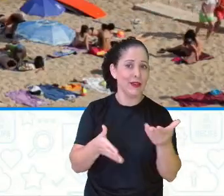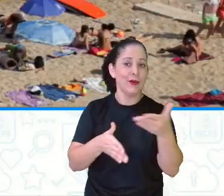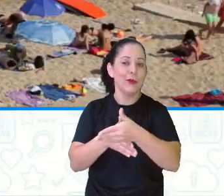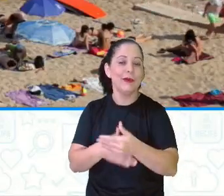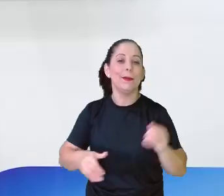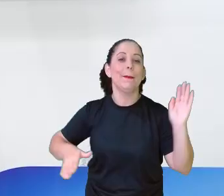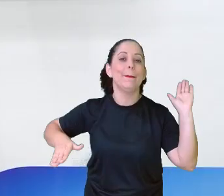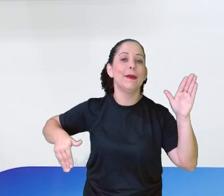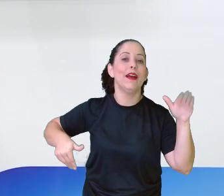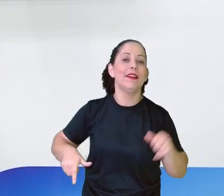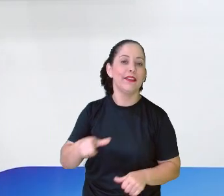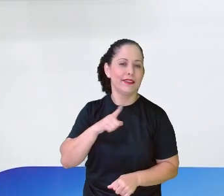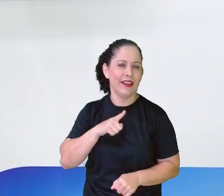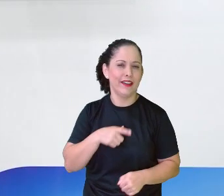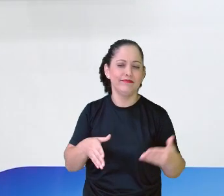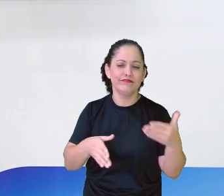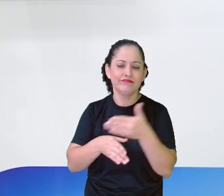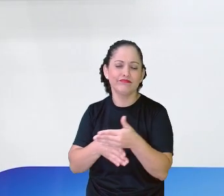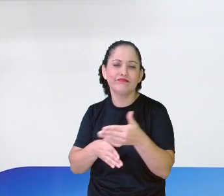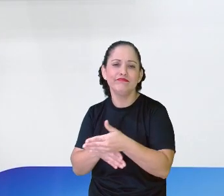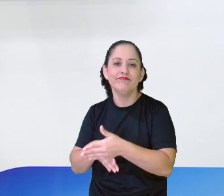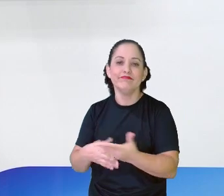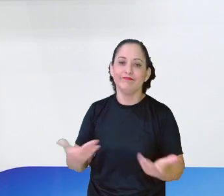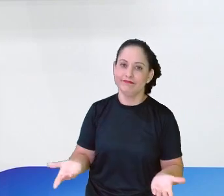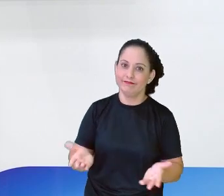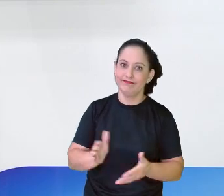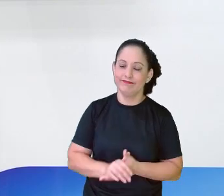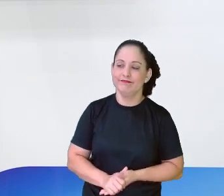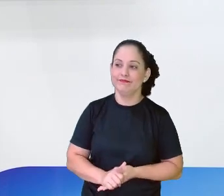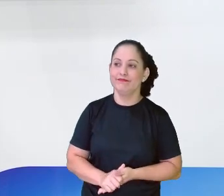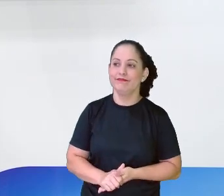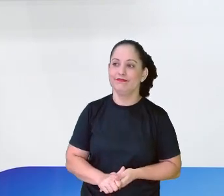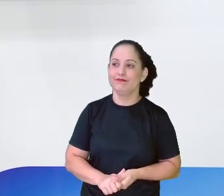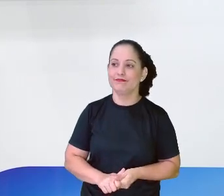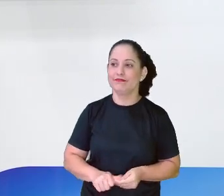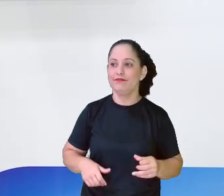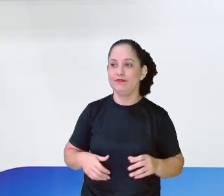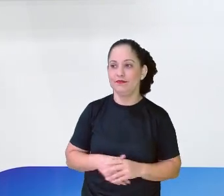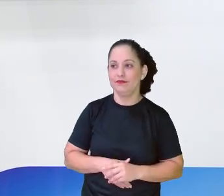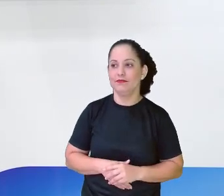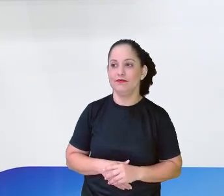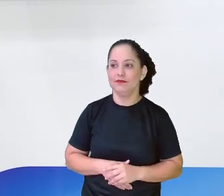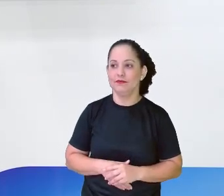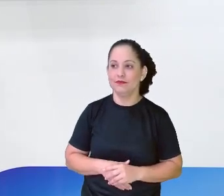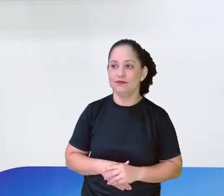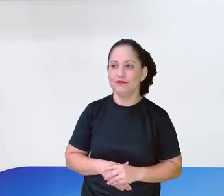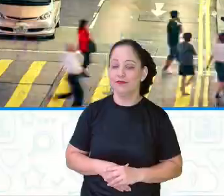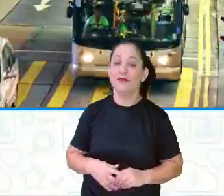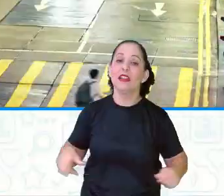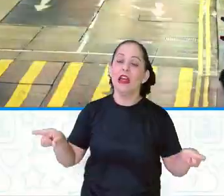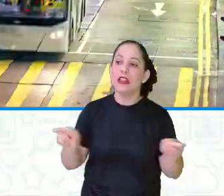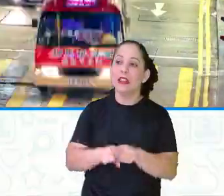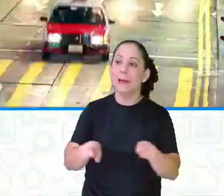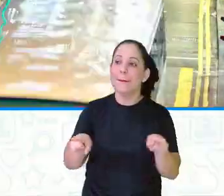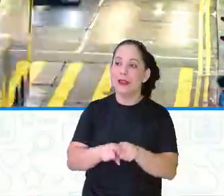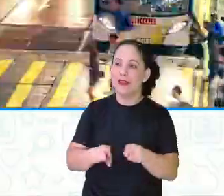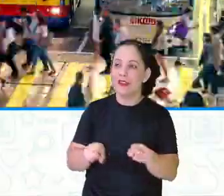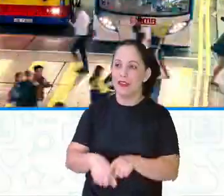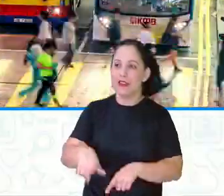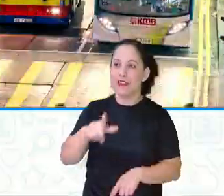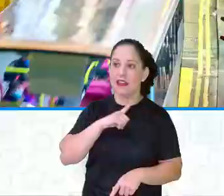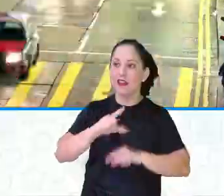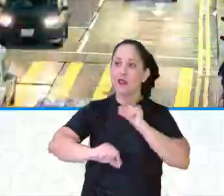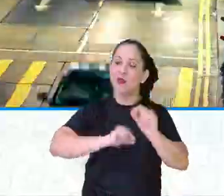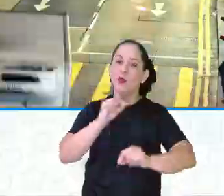essa prainha? Ou acesso a essa prainha? Fica aí, ó. Mas é o quê? Há um transporte público